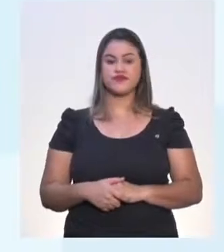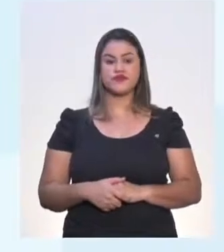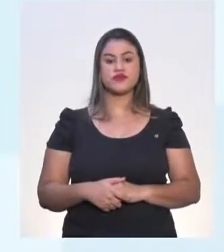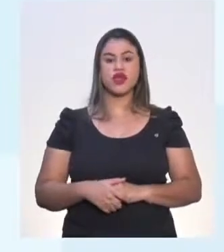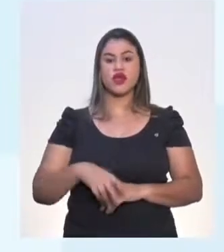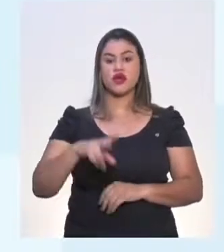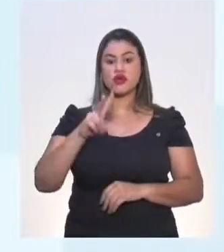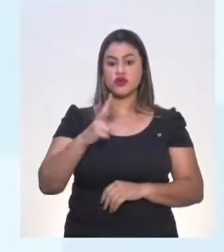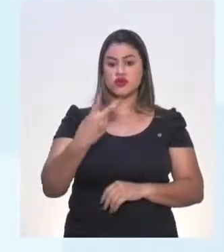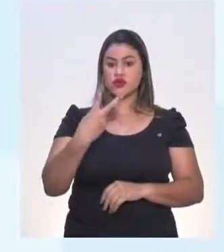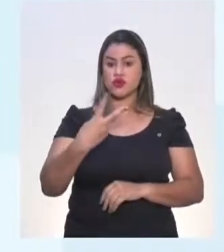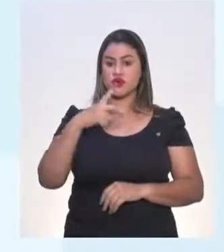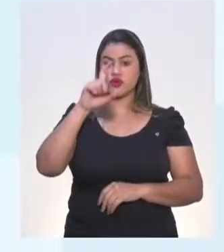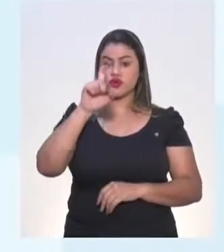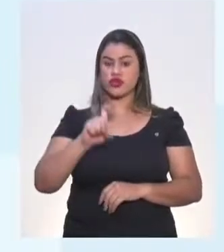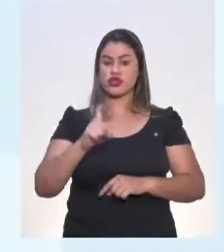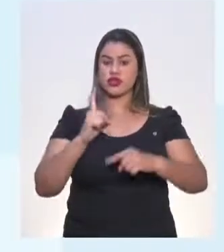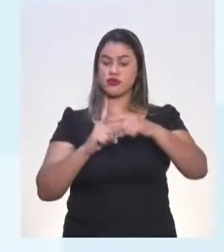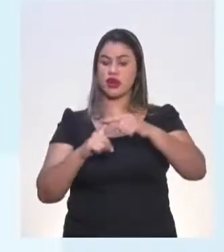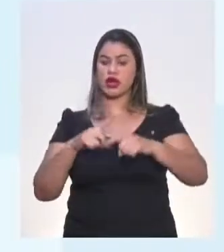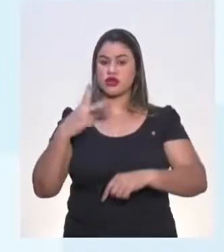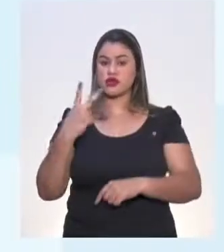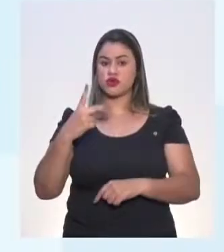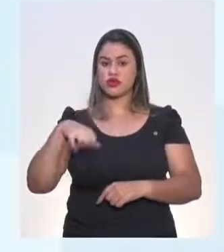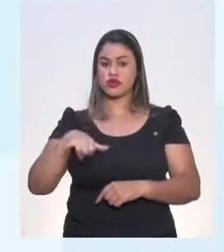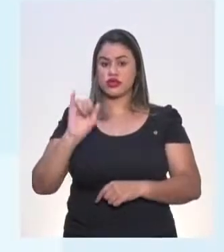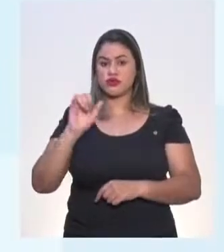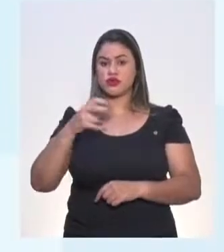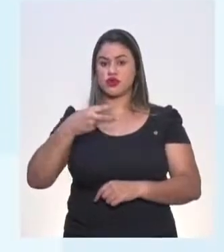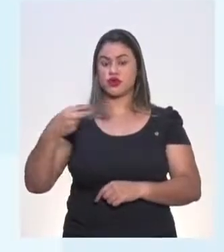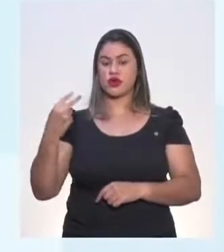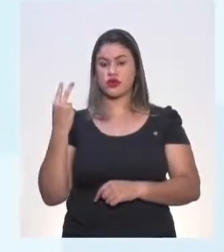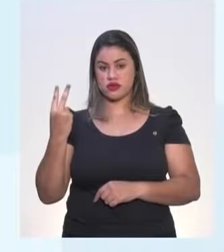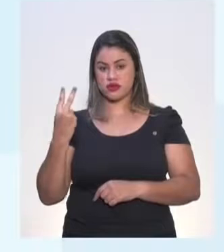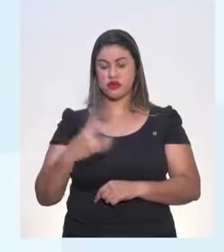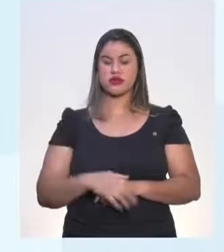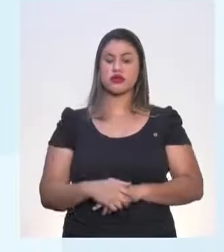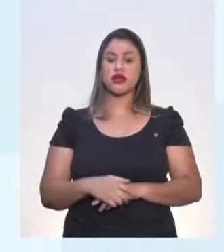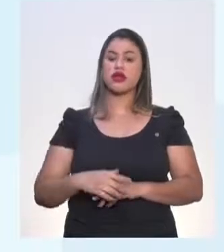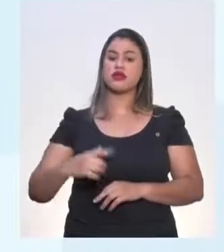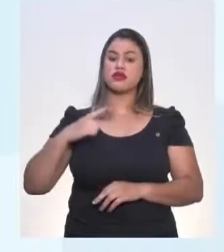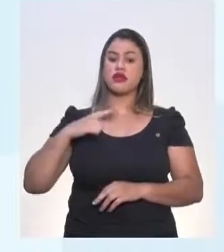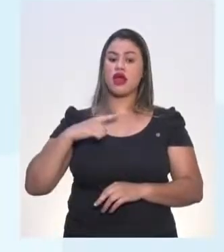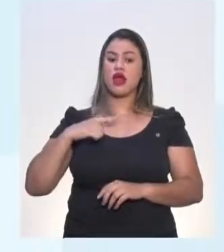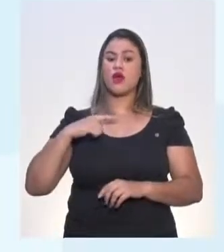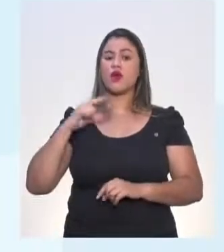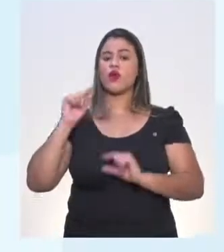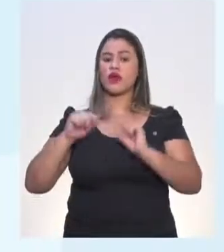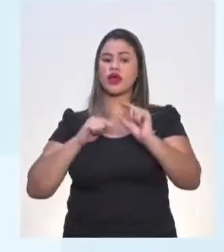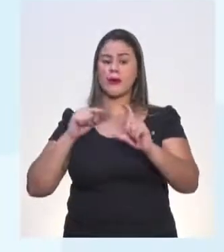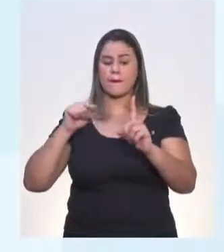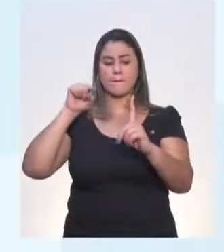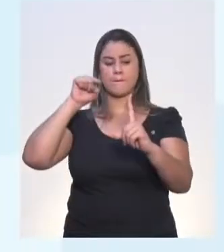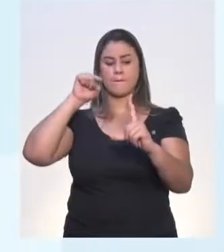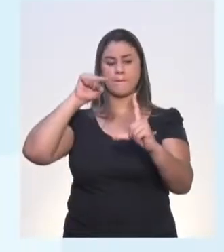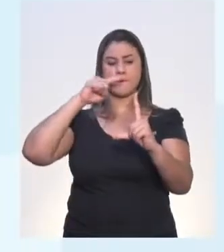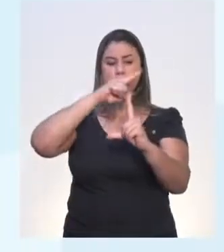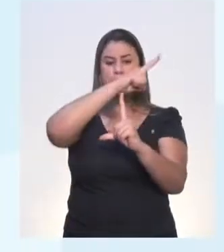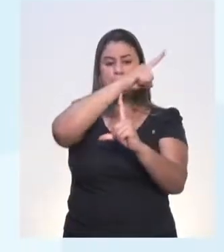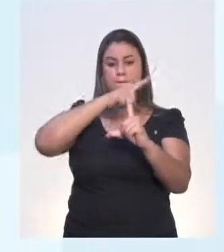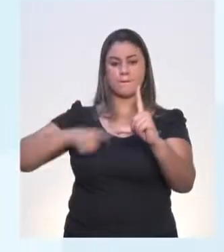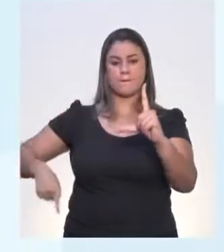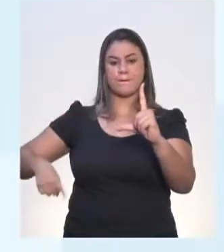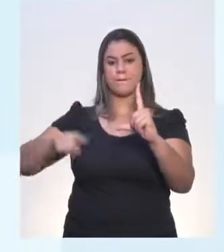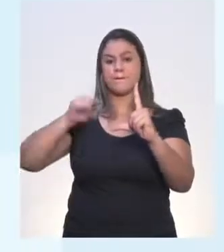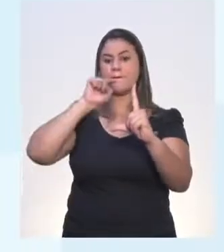que é 2x mais 2y é igual a 2. Então, eu tenho um ponto aqui, ó. Um ponto aí, x e y, é